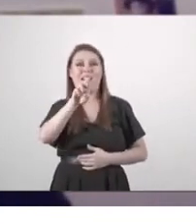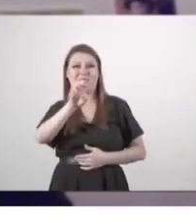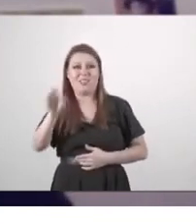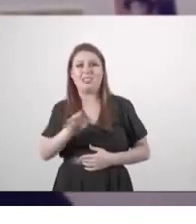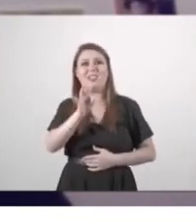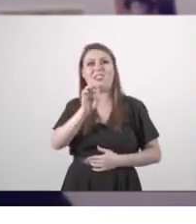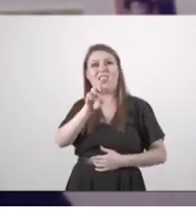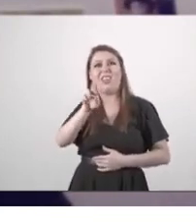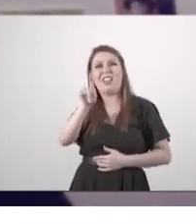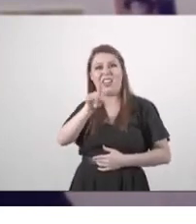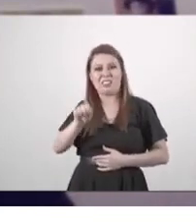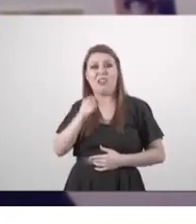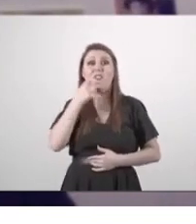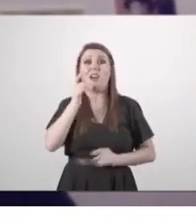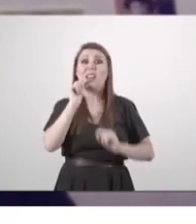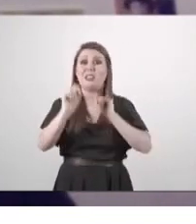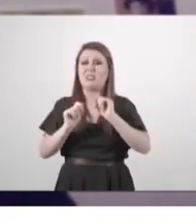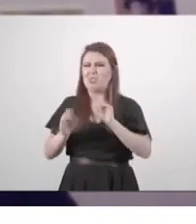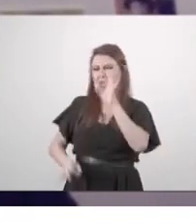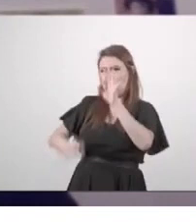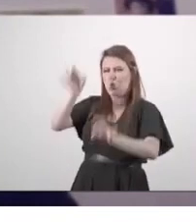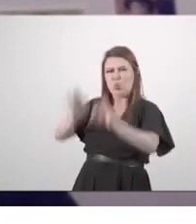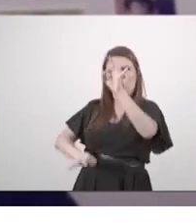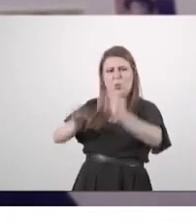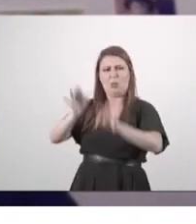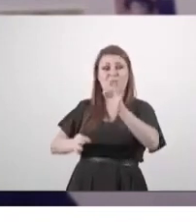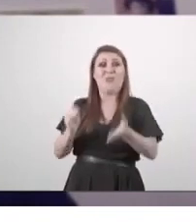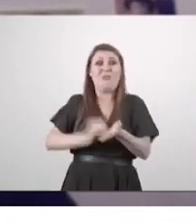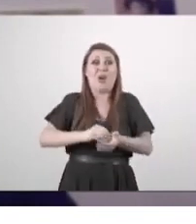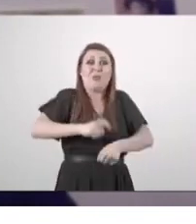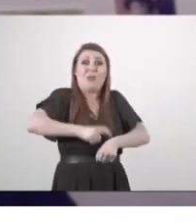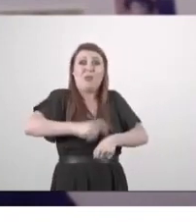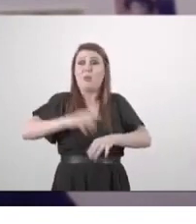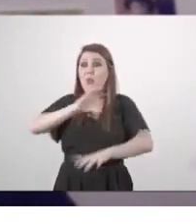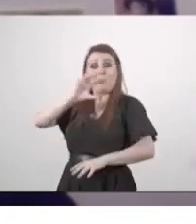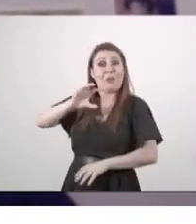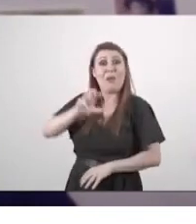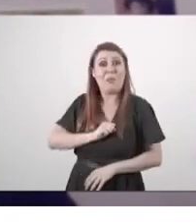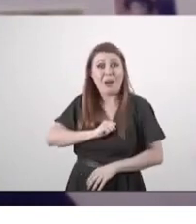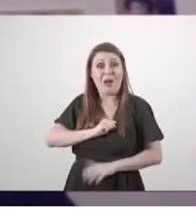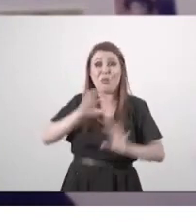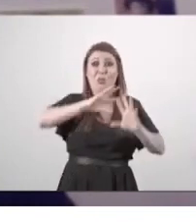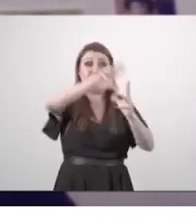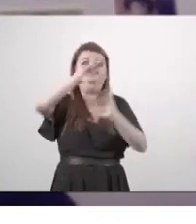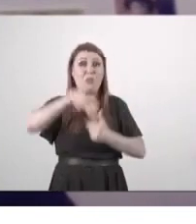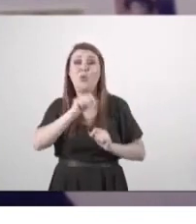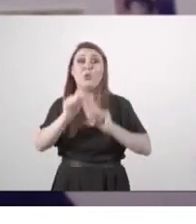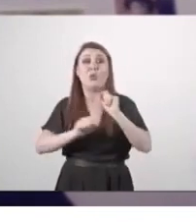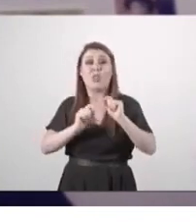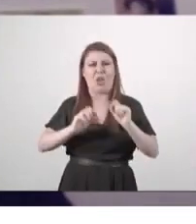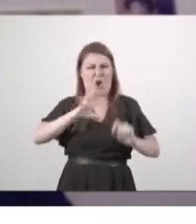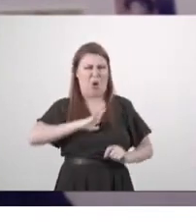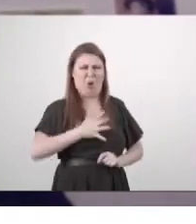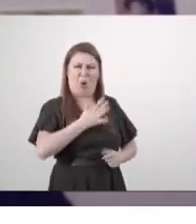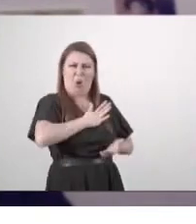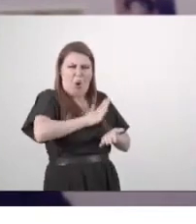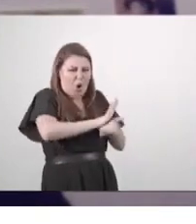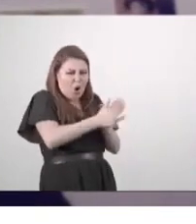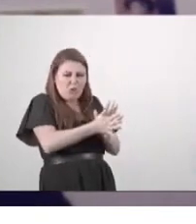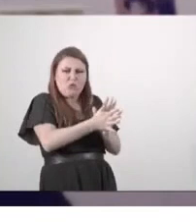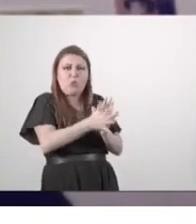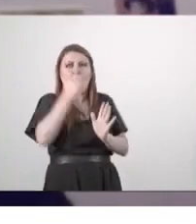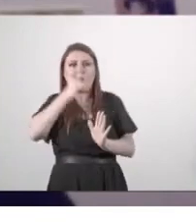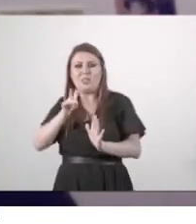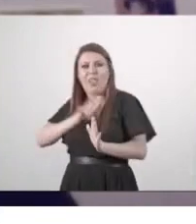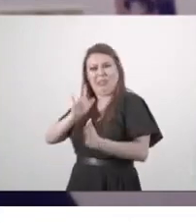tem tempo para amá-las. Jamais em todo mundo o ódio acabou com o ódio. O que acaba com o ódio é o amor, disse